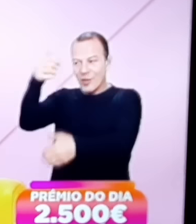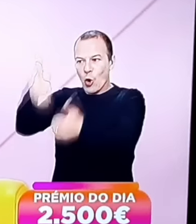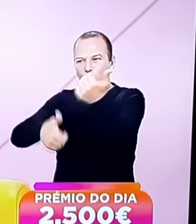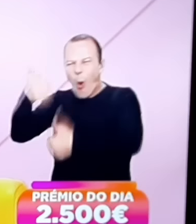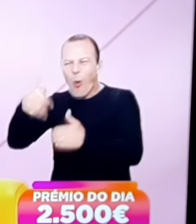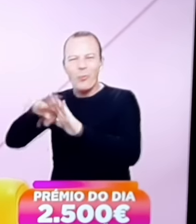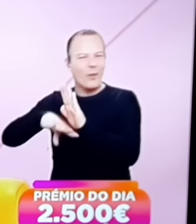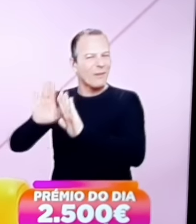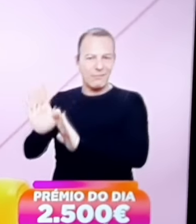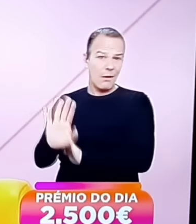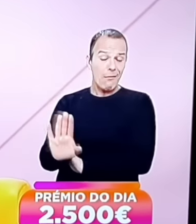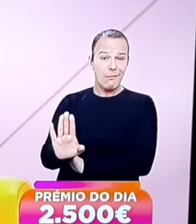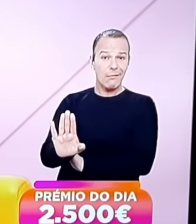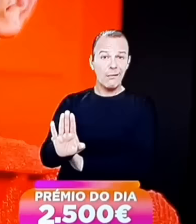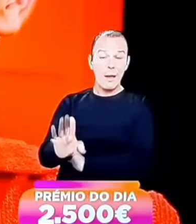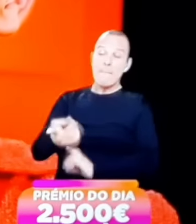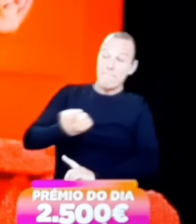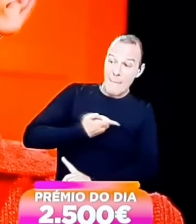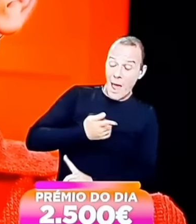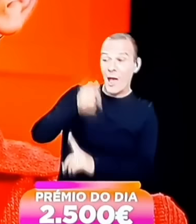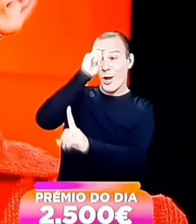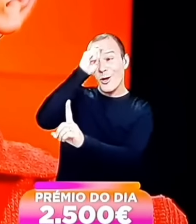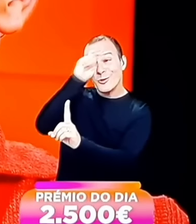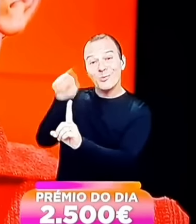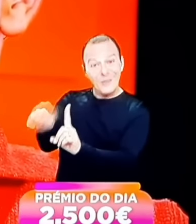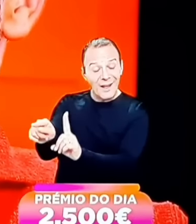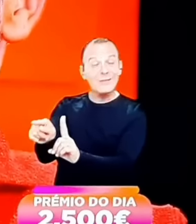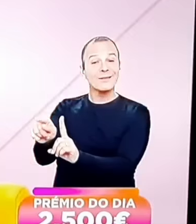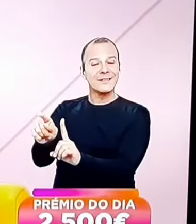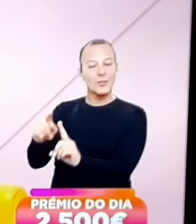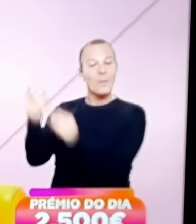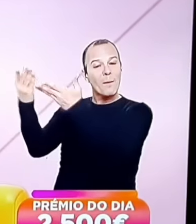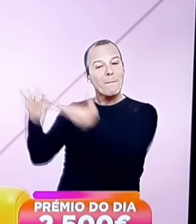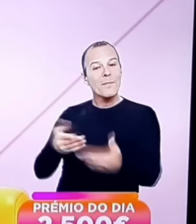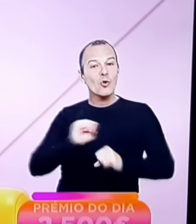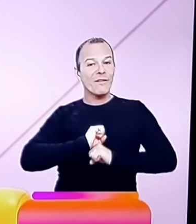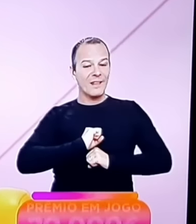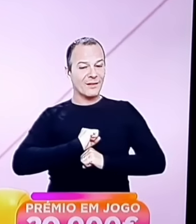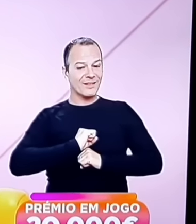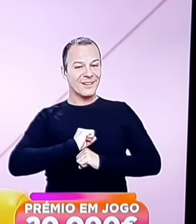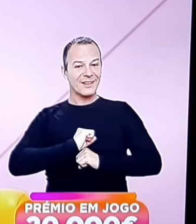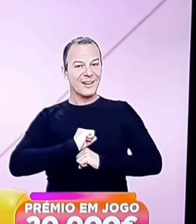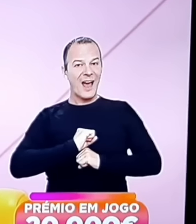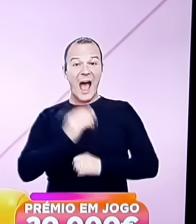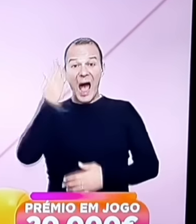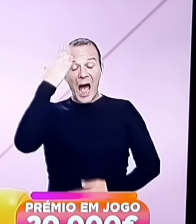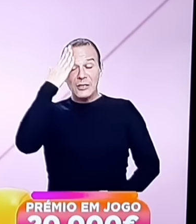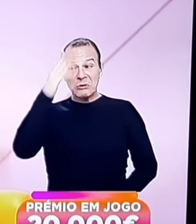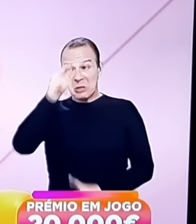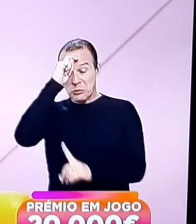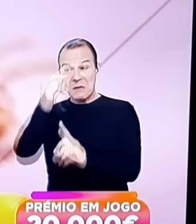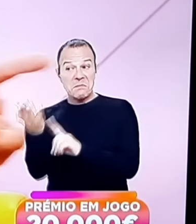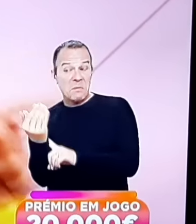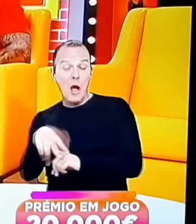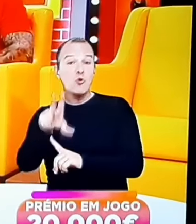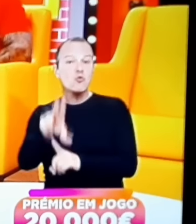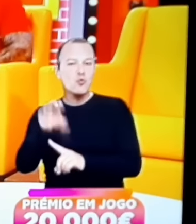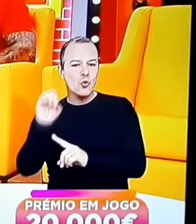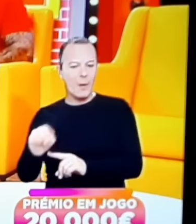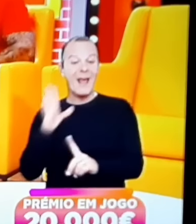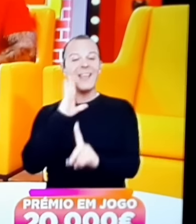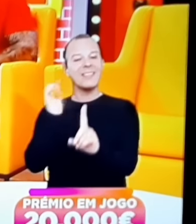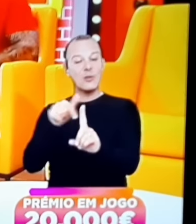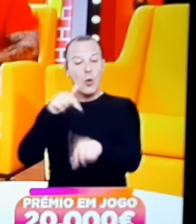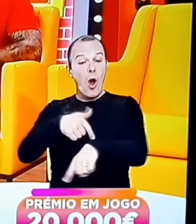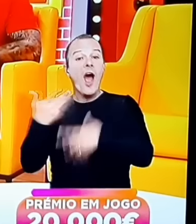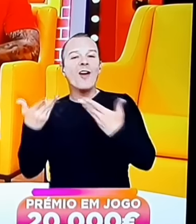do Miguel e a respeitá-lo enquanto meu convidado. Não me parece que alguma vez eu tenha falado ao respeito. Tentou o Miguel faltar-me ao